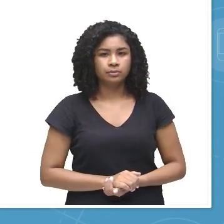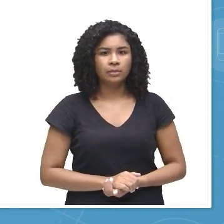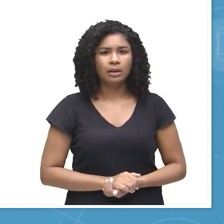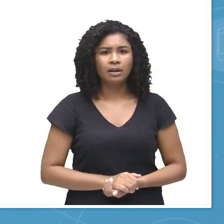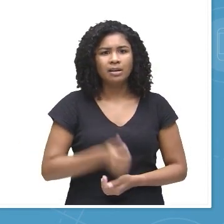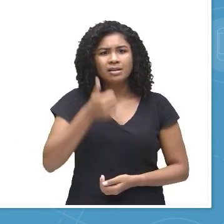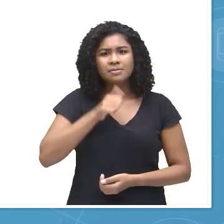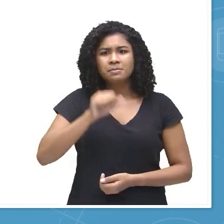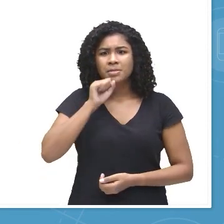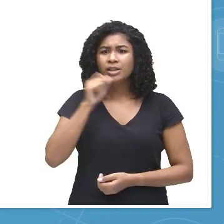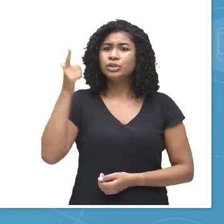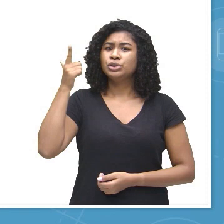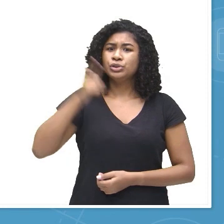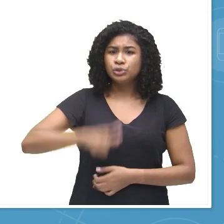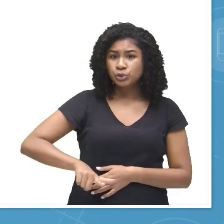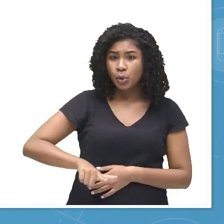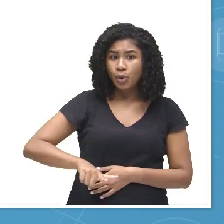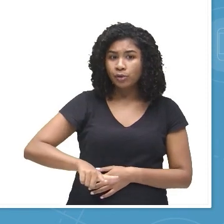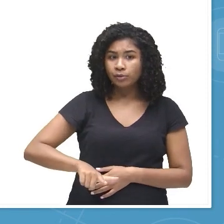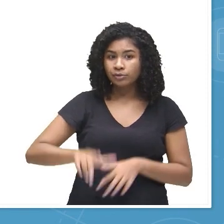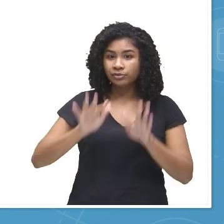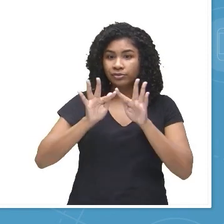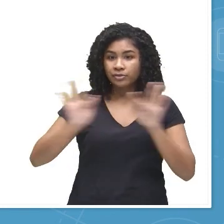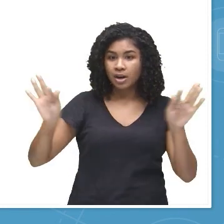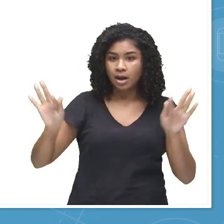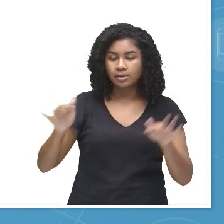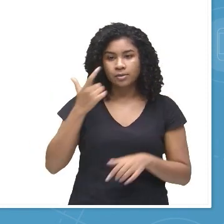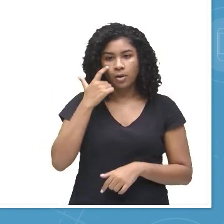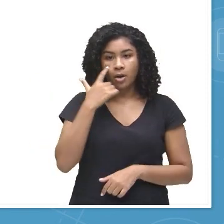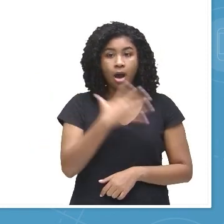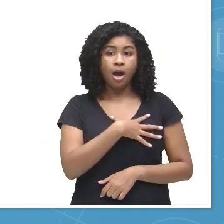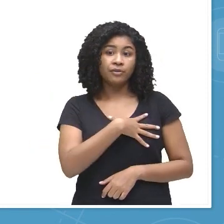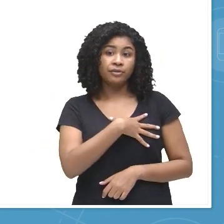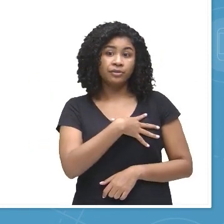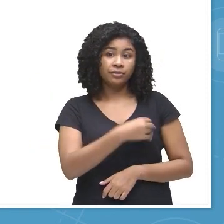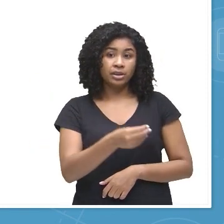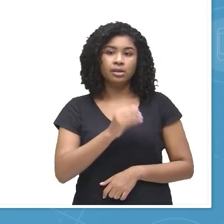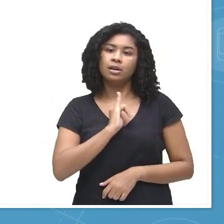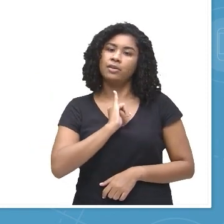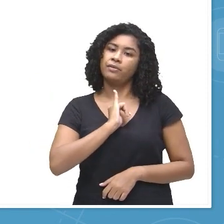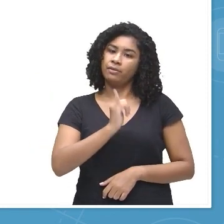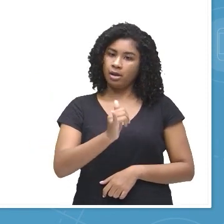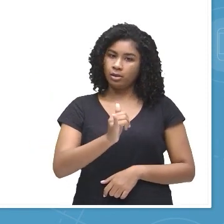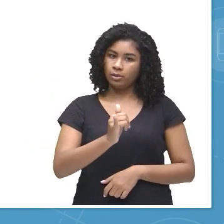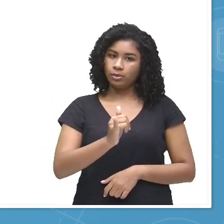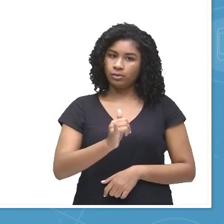novo. Aqui, olha, quem está falando é a filha. Aqui é a filha, tá?